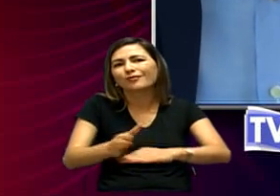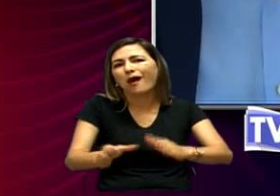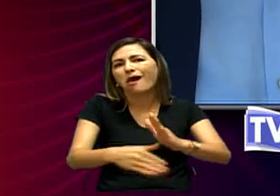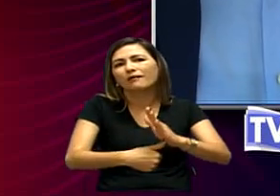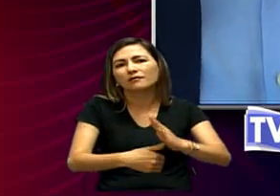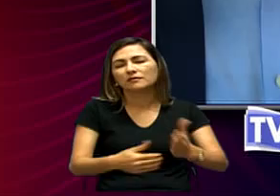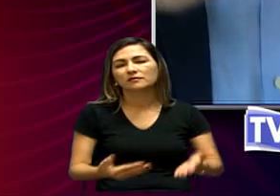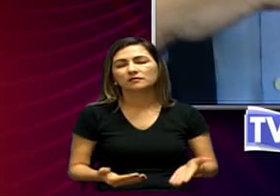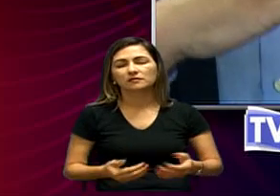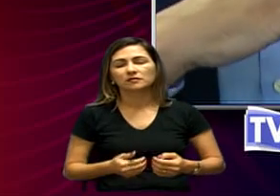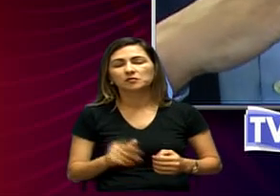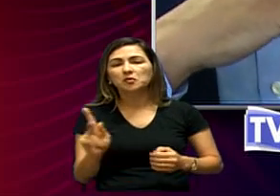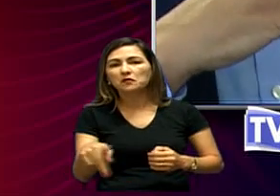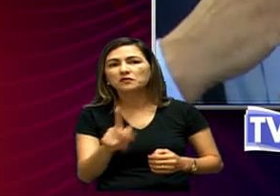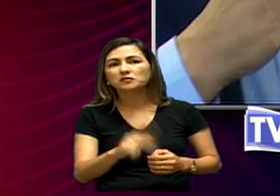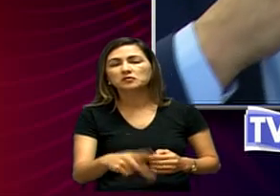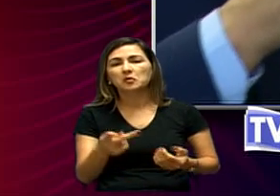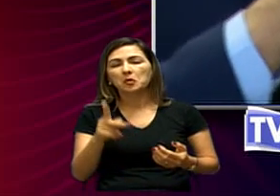ano. Então,